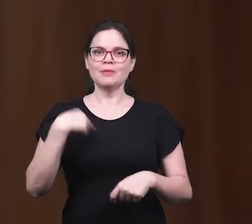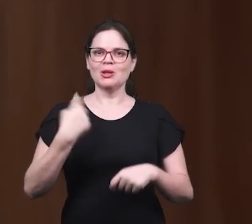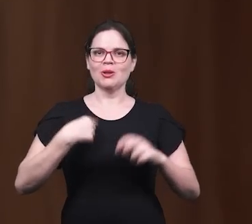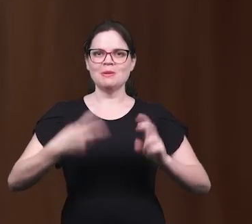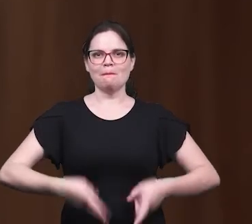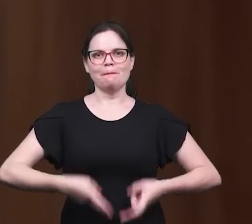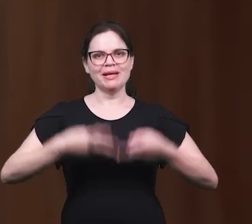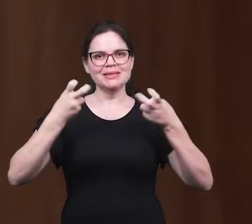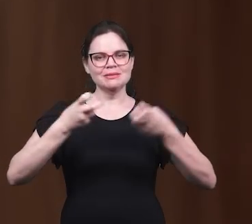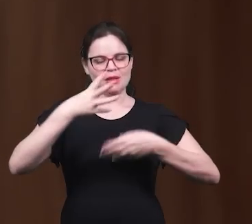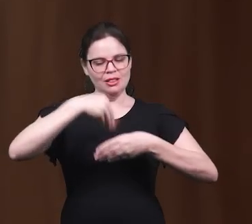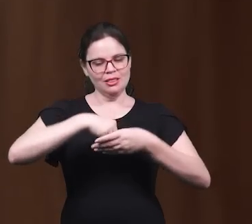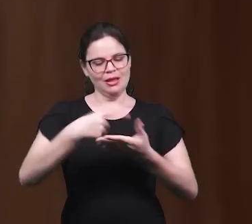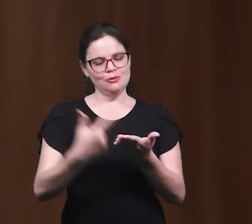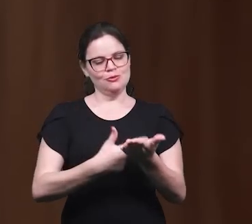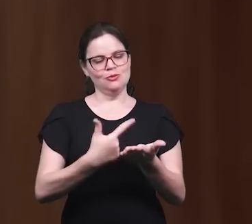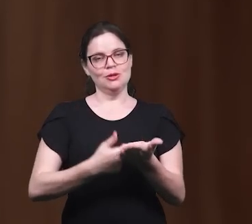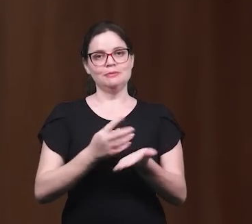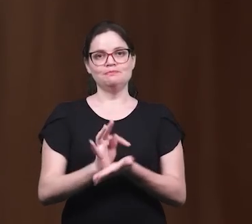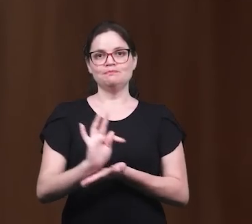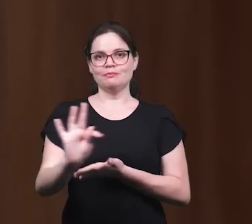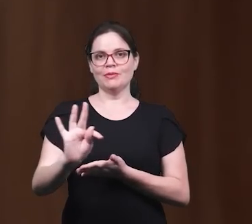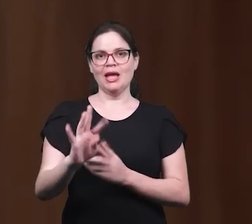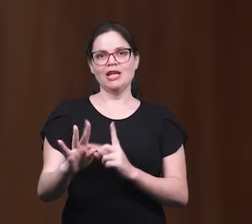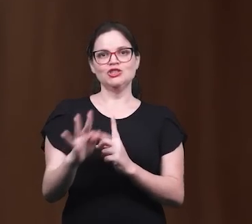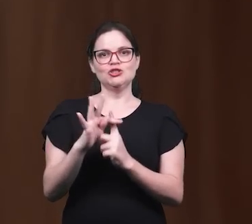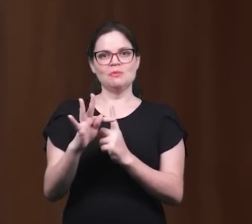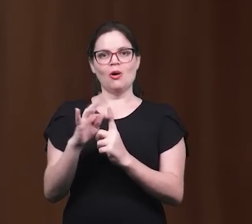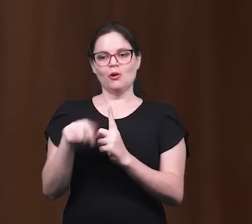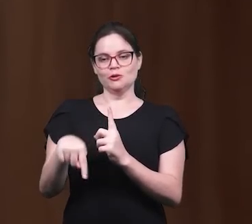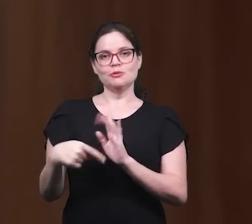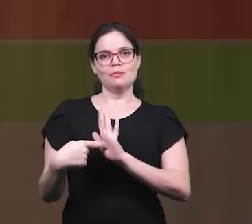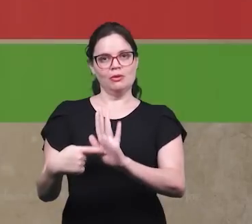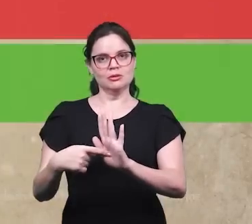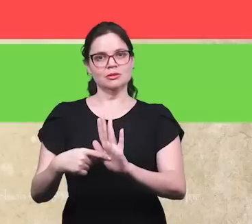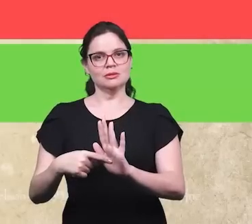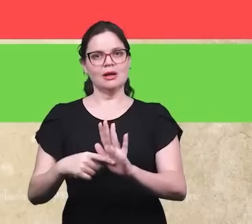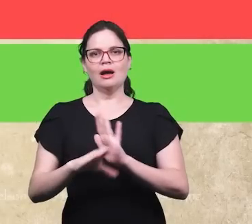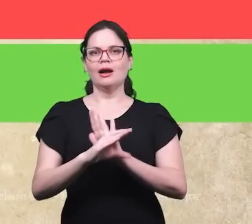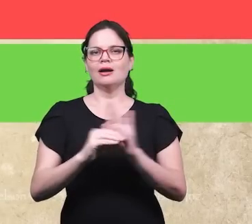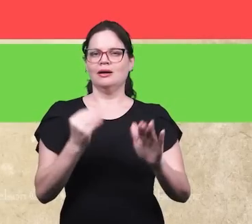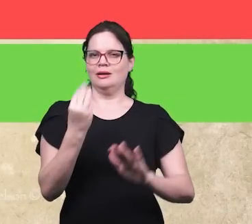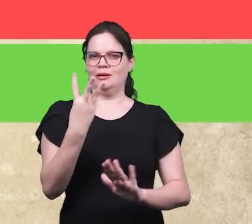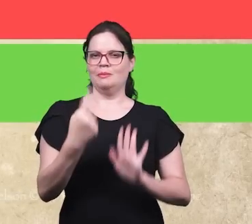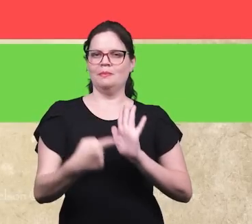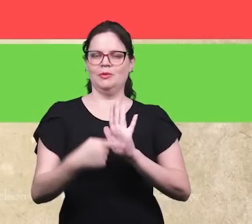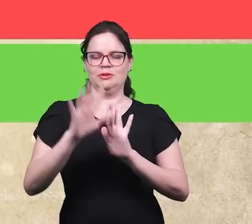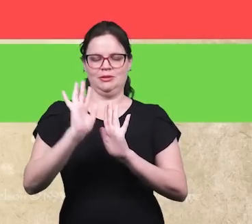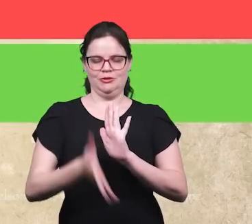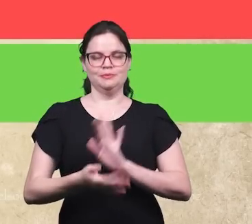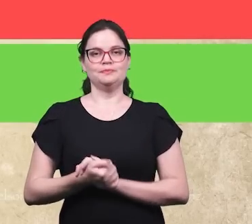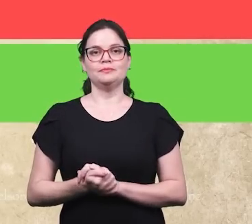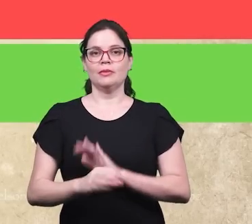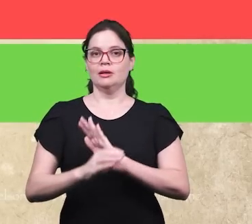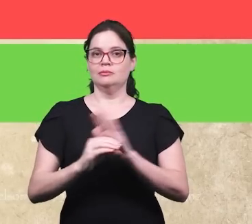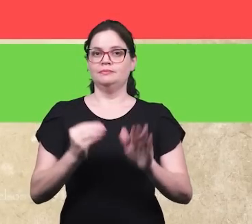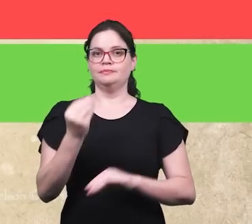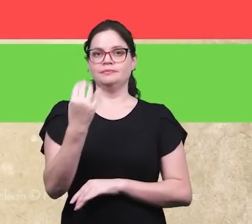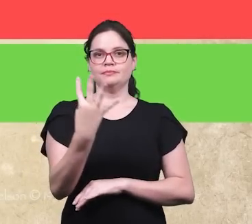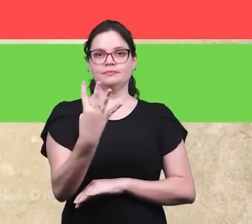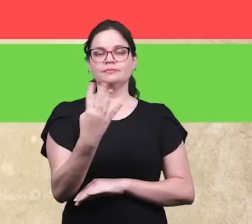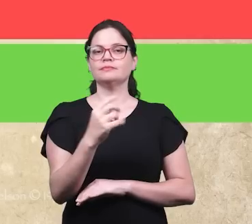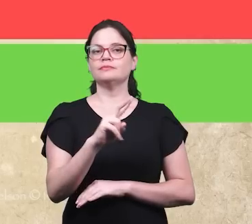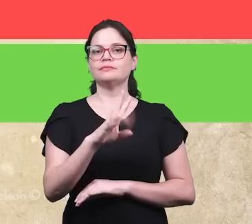isso, essa atuação de Timóteo, já no capítulo 3. Já no capítulo 4, nós